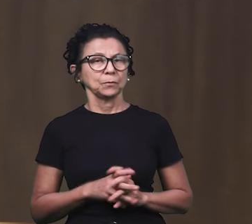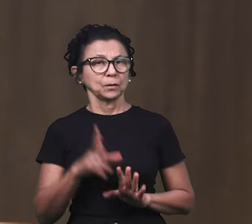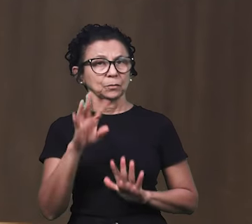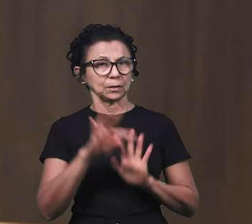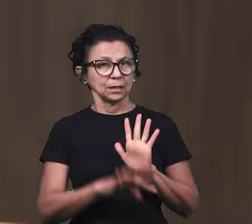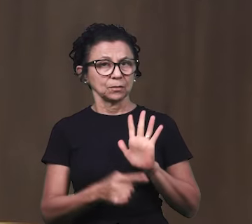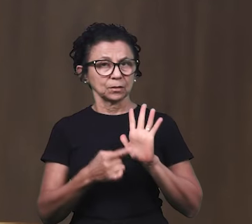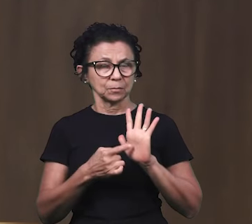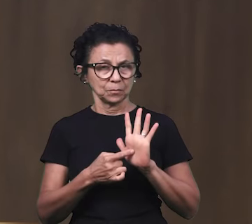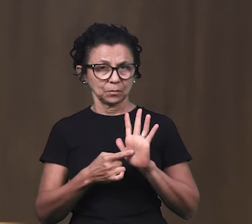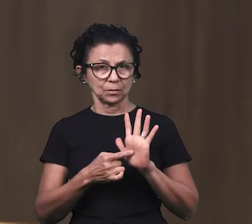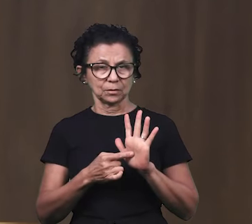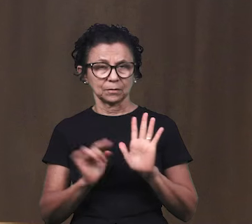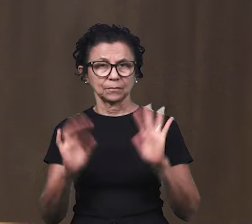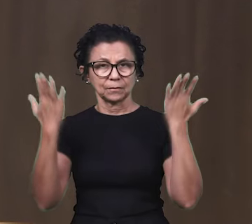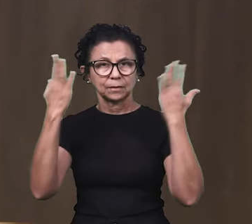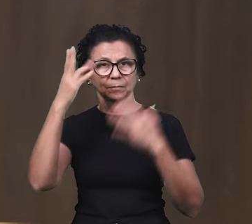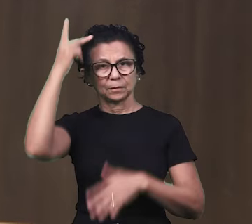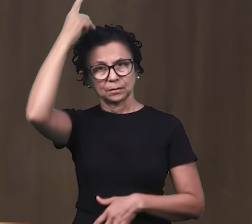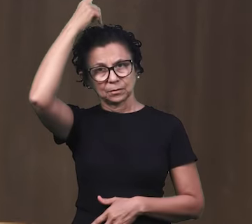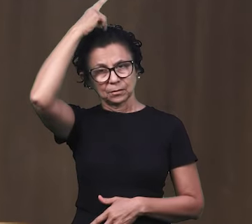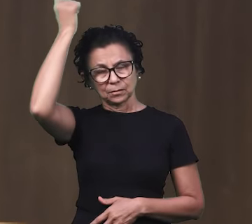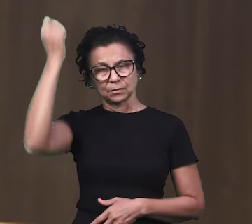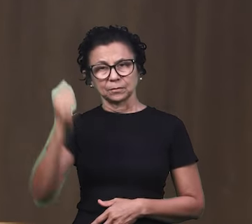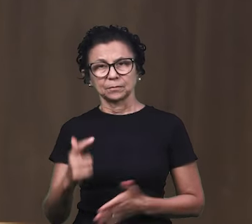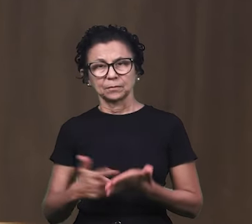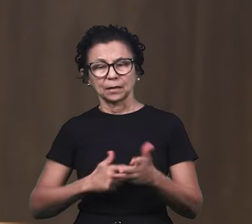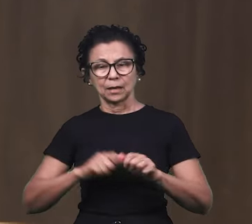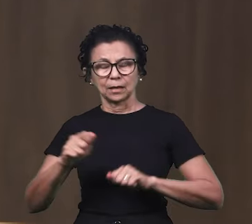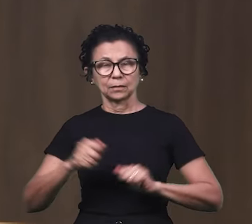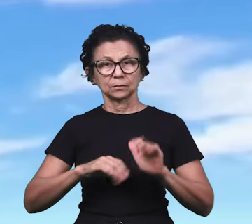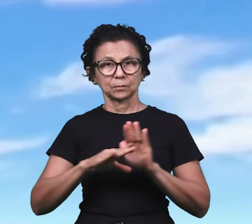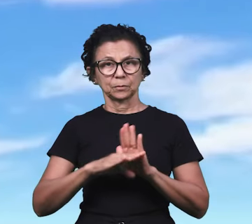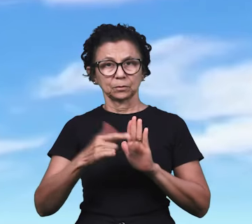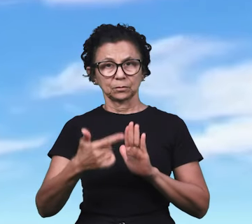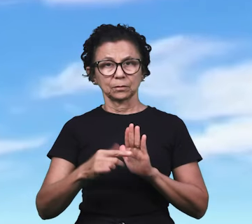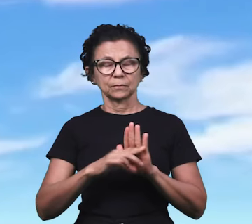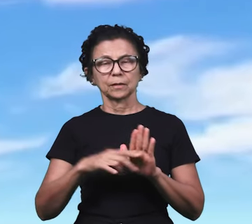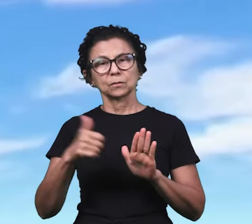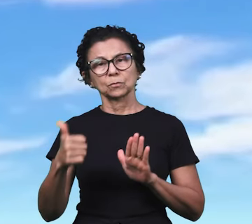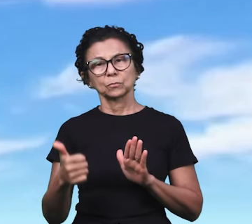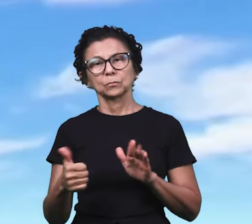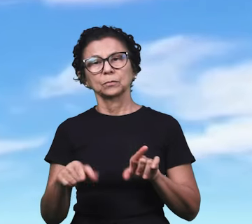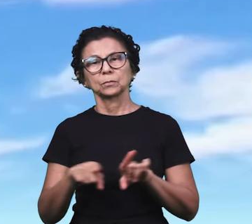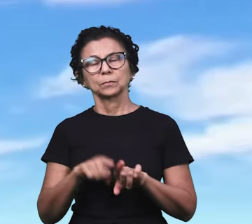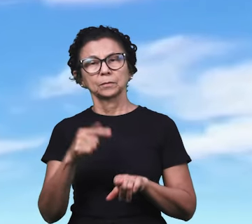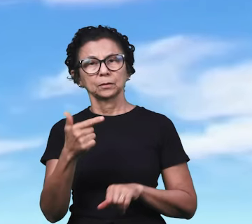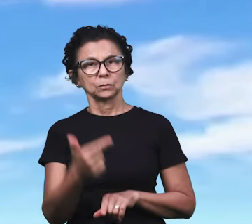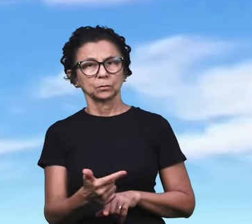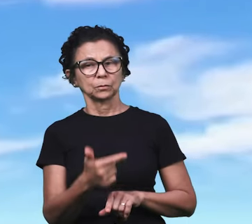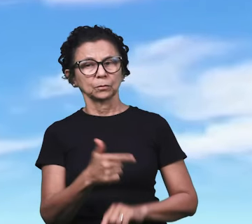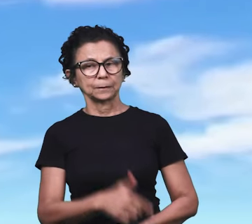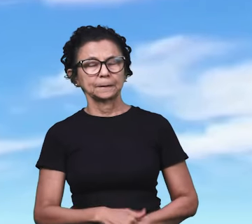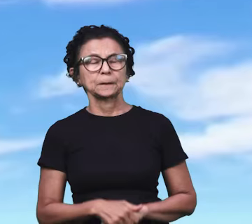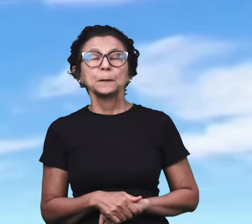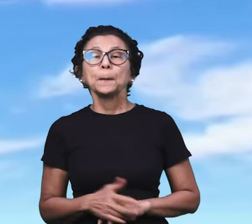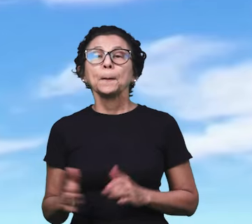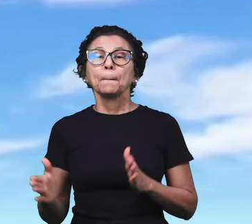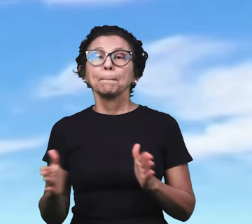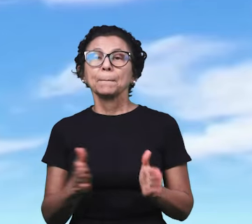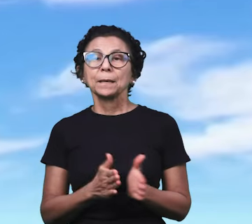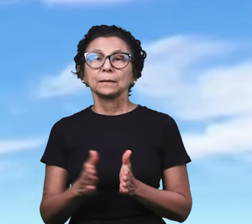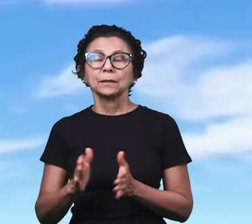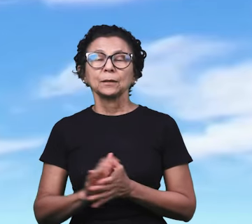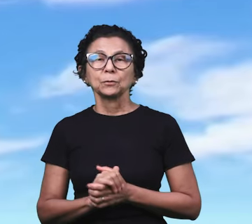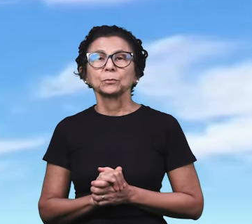nós. O texto que está em Atos, capítulo 2, verso 1 e 2, que diz assim, cumprindo-se o dia de Pentecostes,